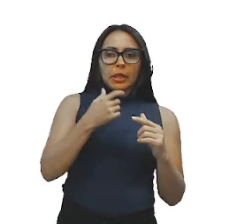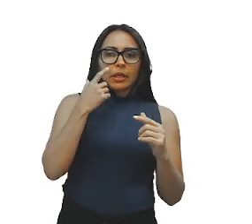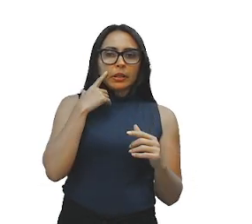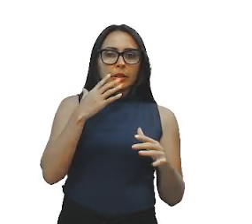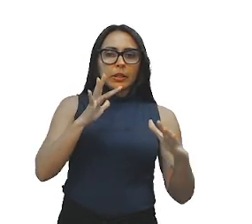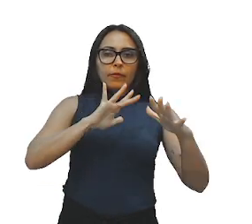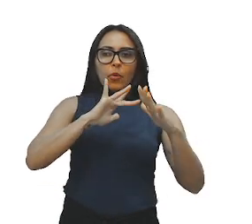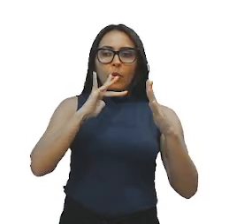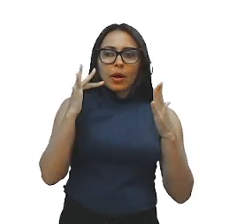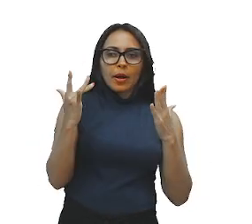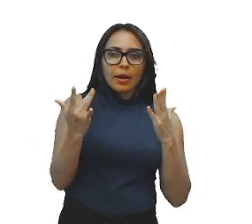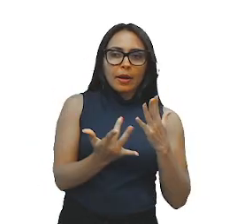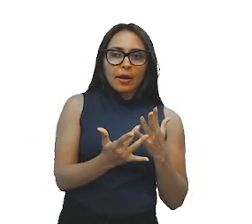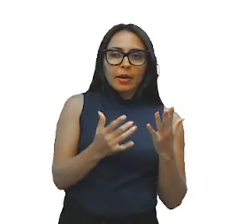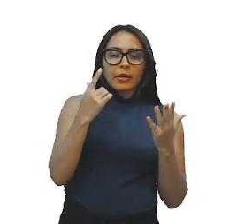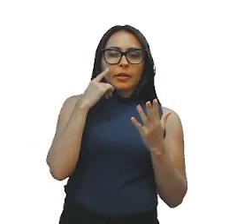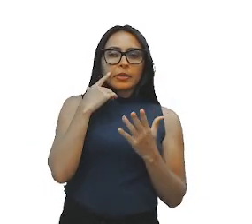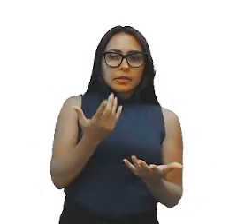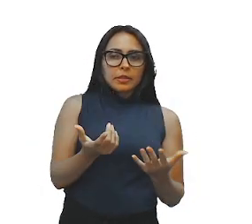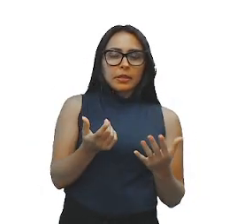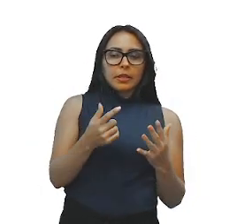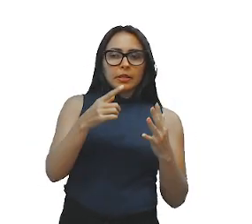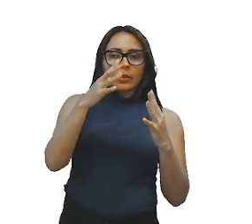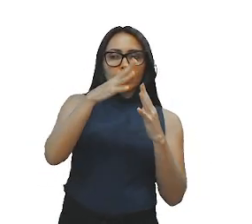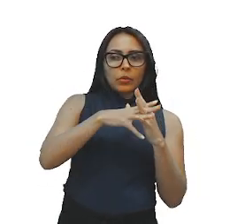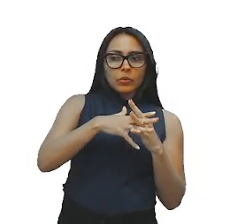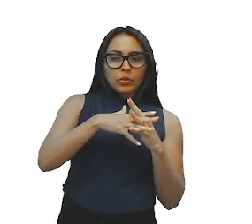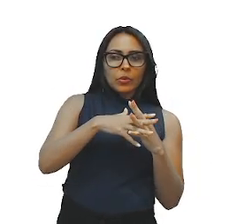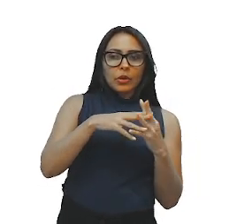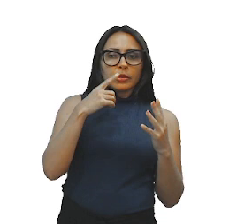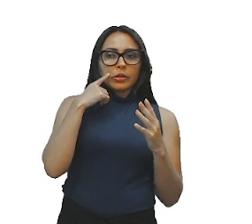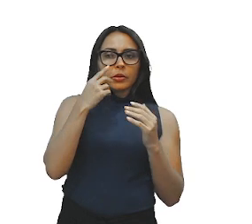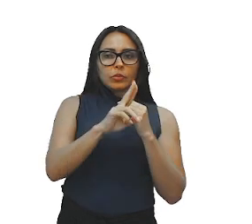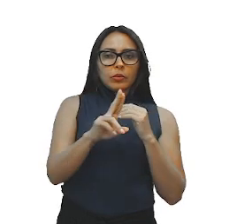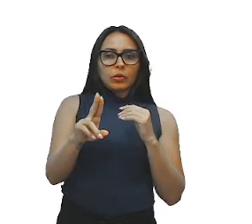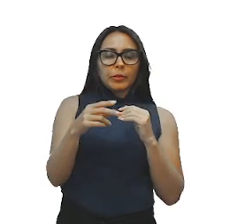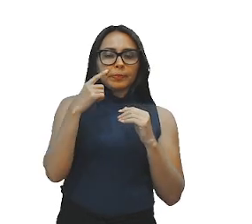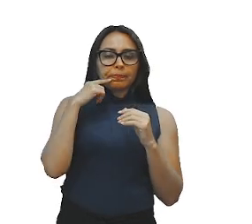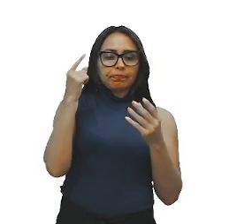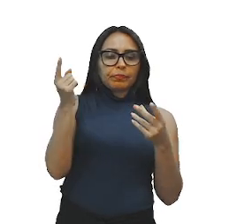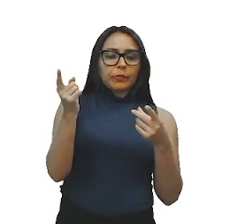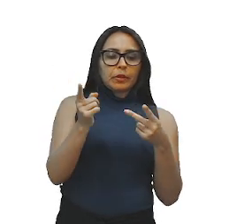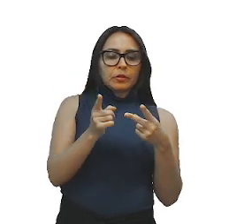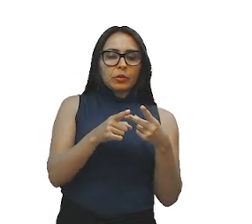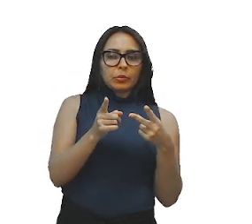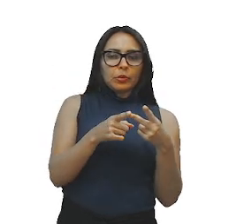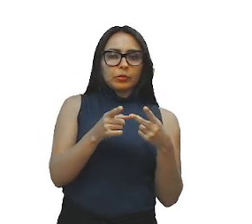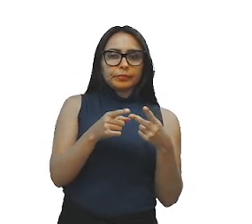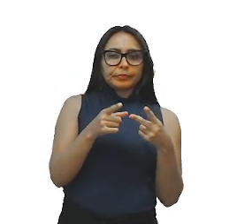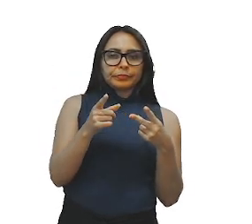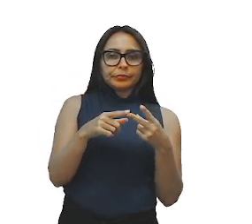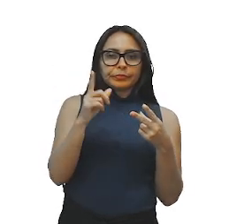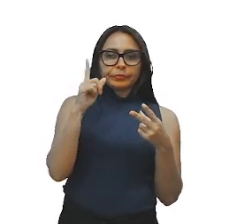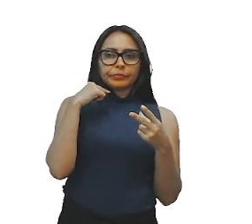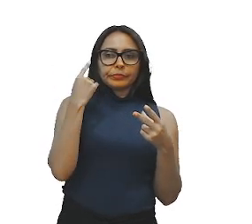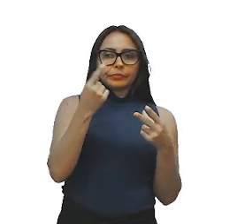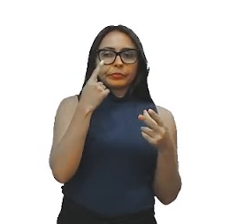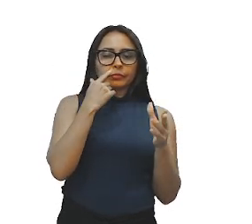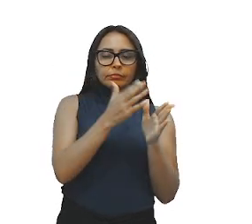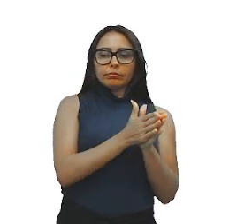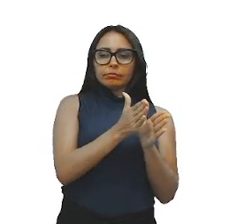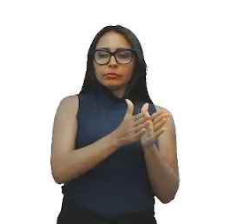vogais e consoantes de um nome. Segundo ponto. Nós vamos dividir esse problema em